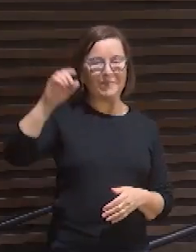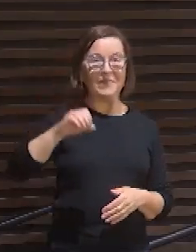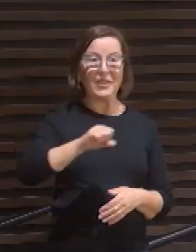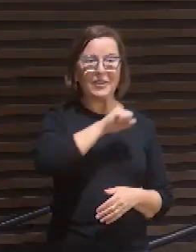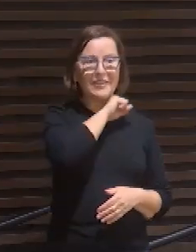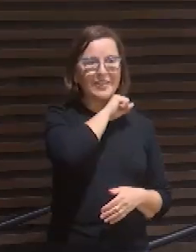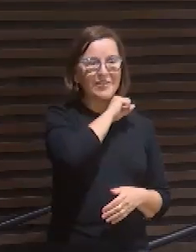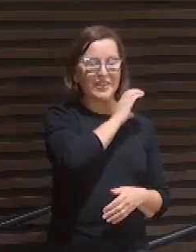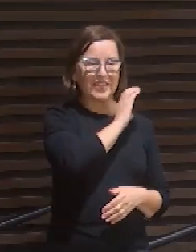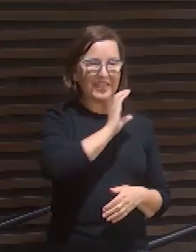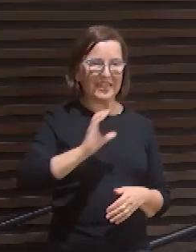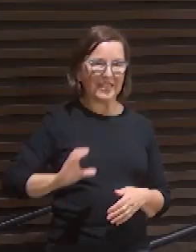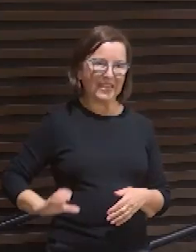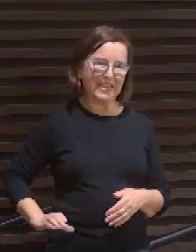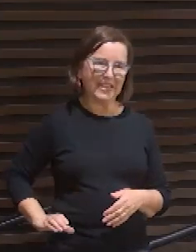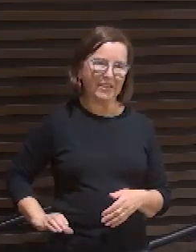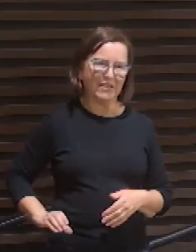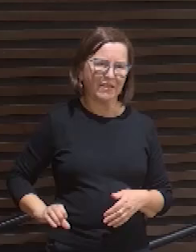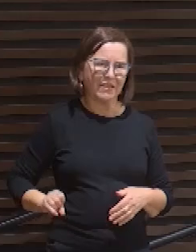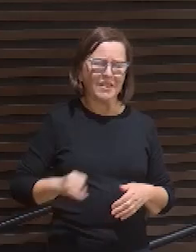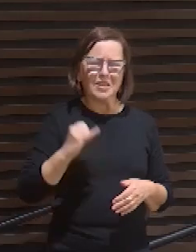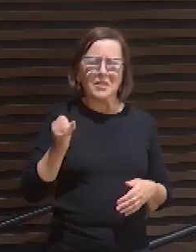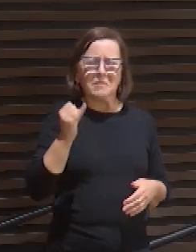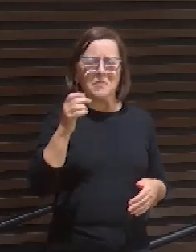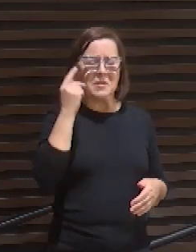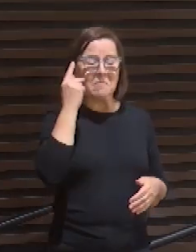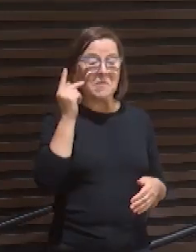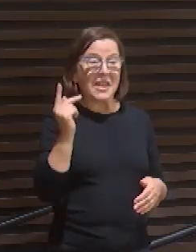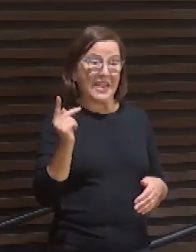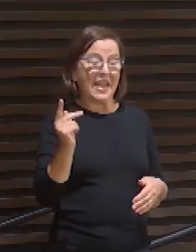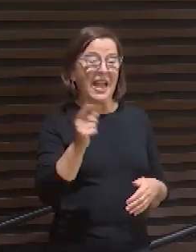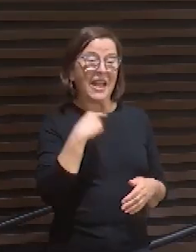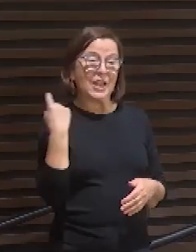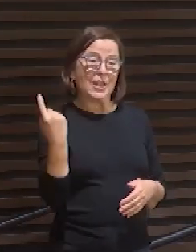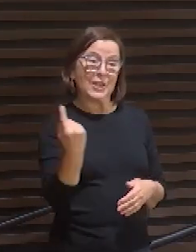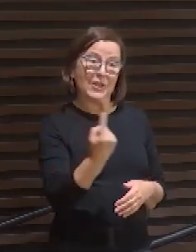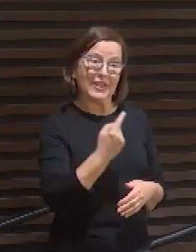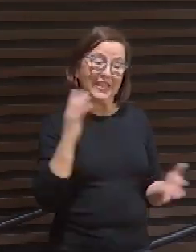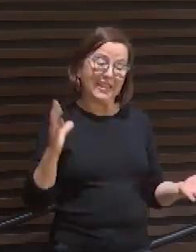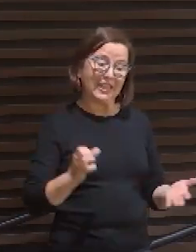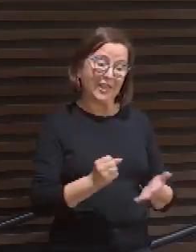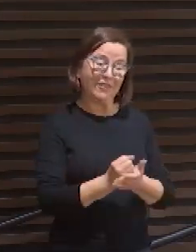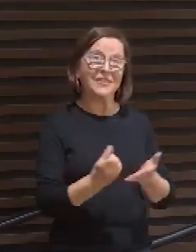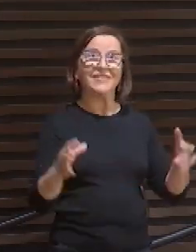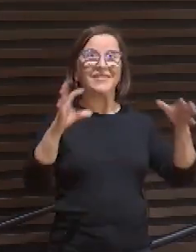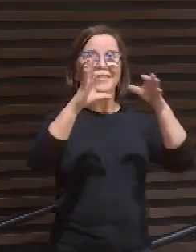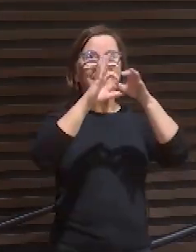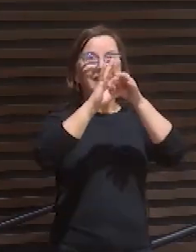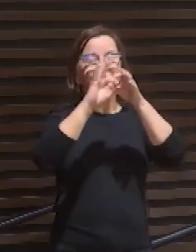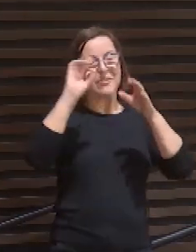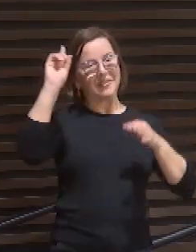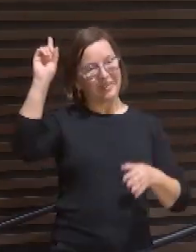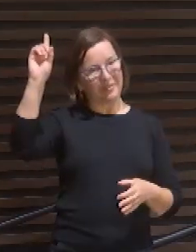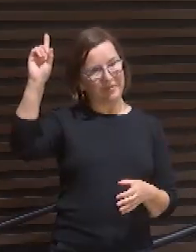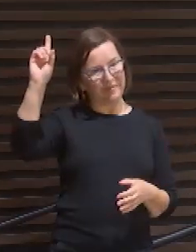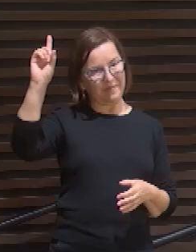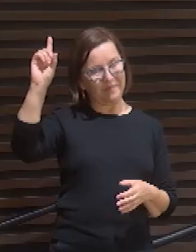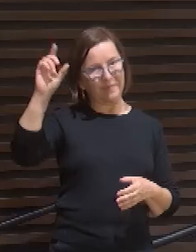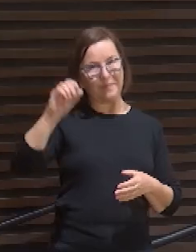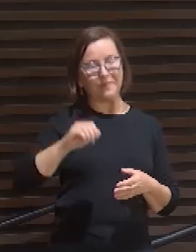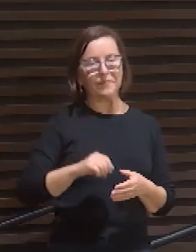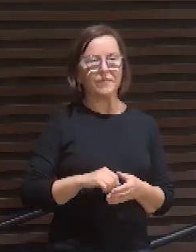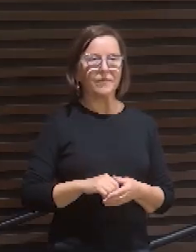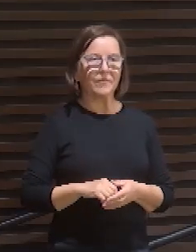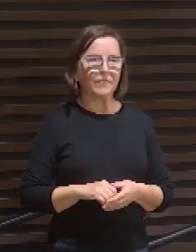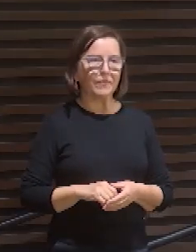sacrifício de Cristo é essencial para a nossa salvação e reconciliação com Deus. Mas por que Deus